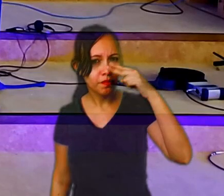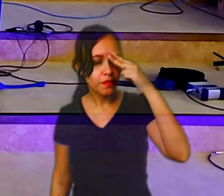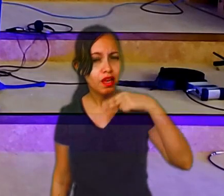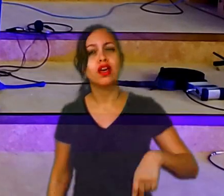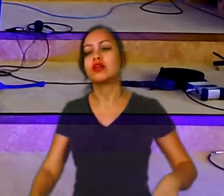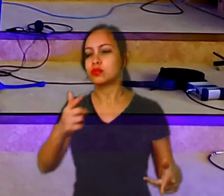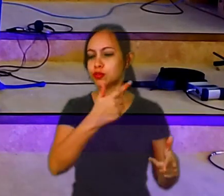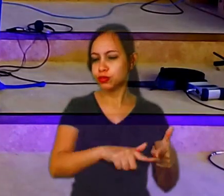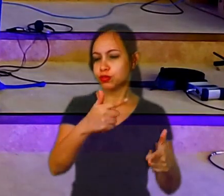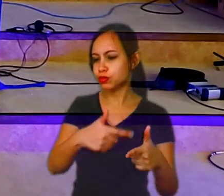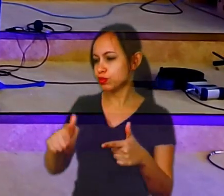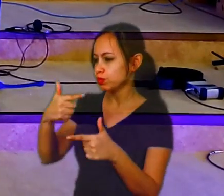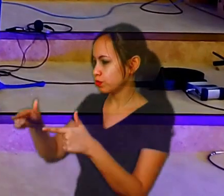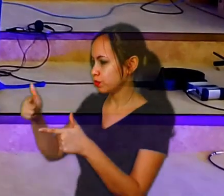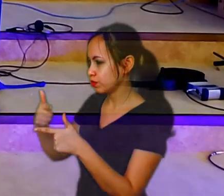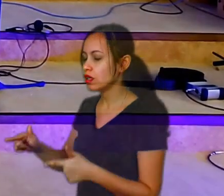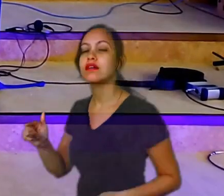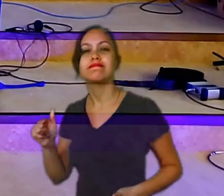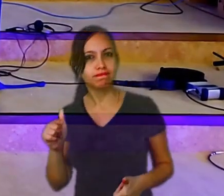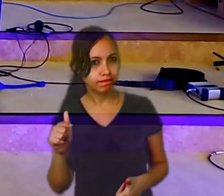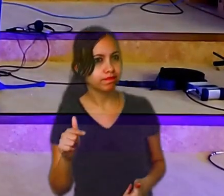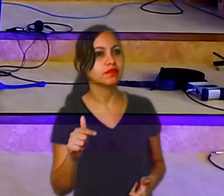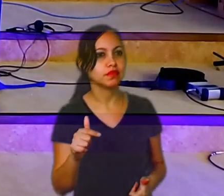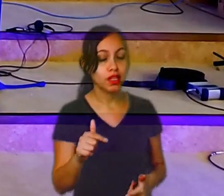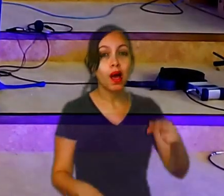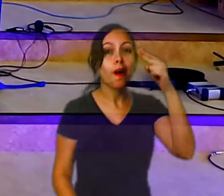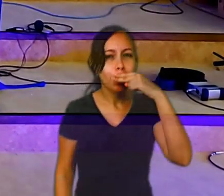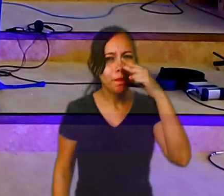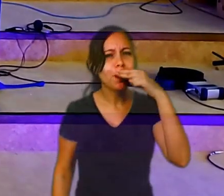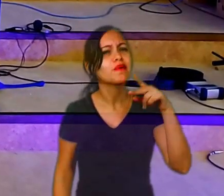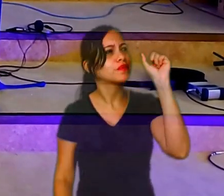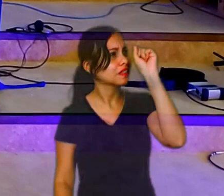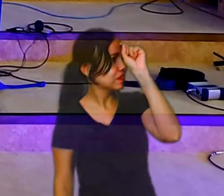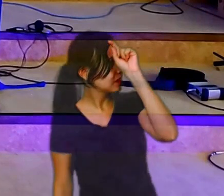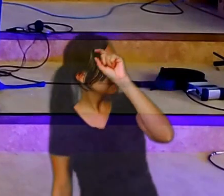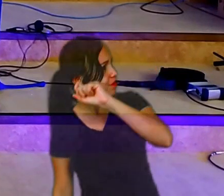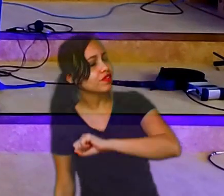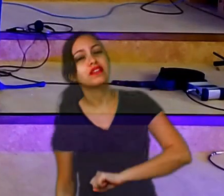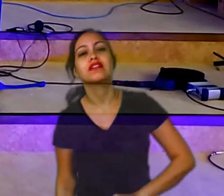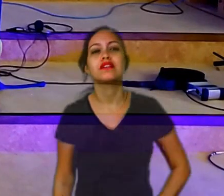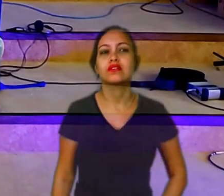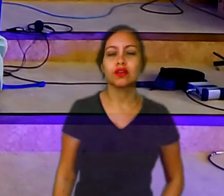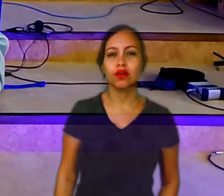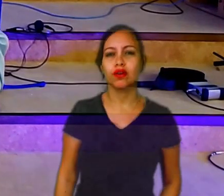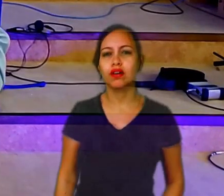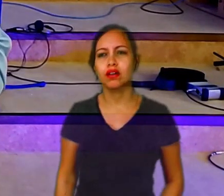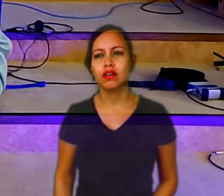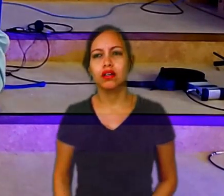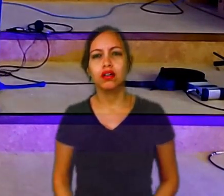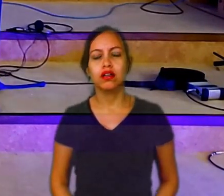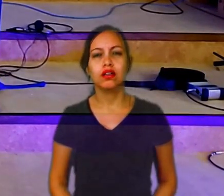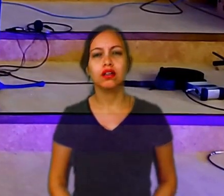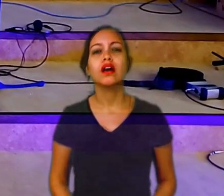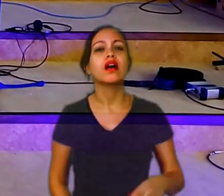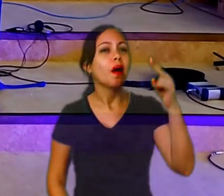a adversidade, por maior que seja a prova, por maior que seja